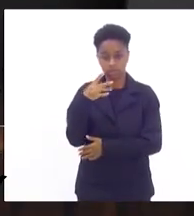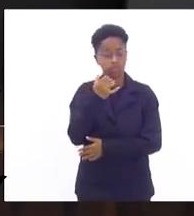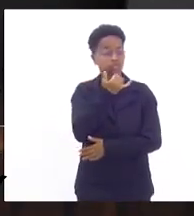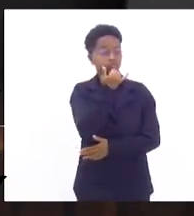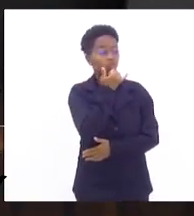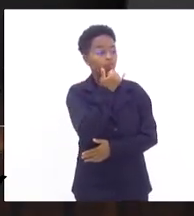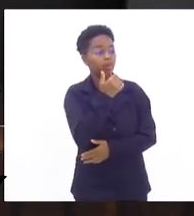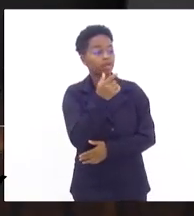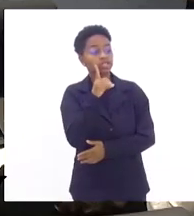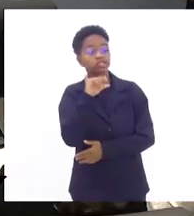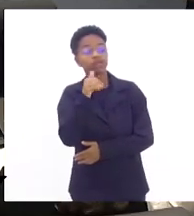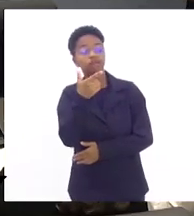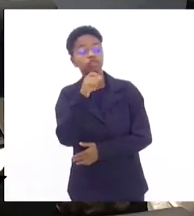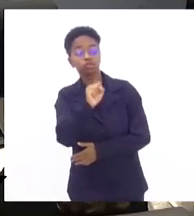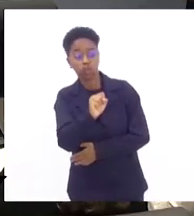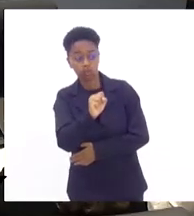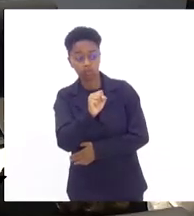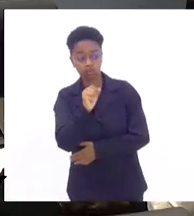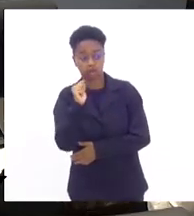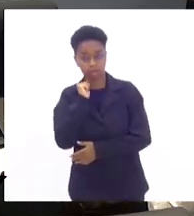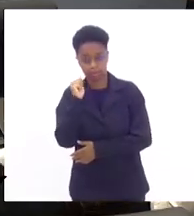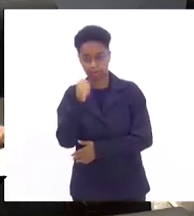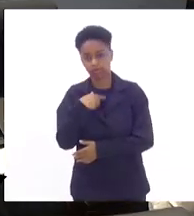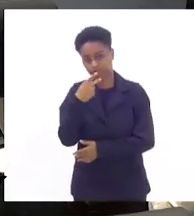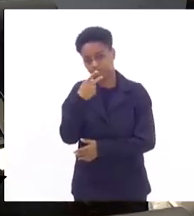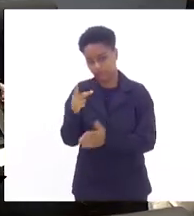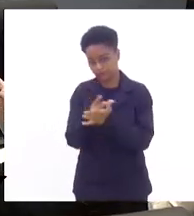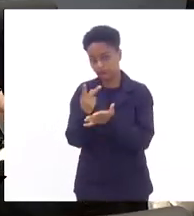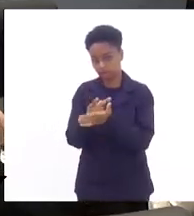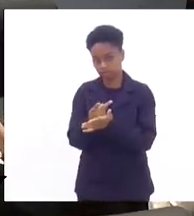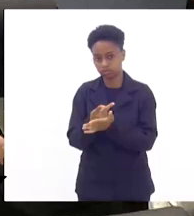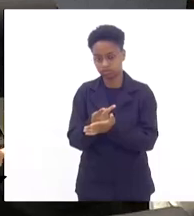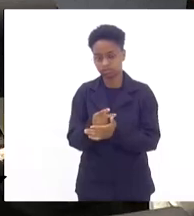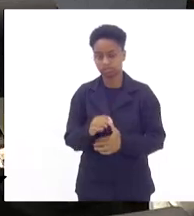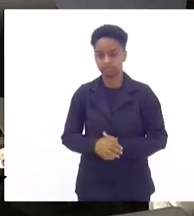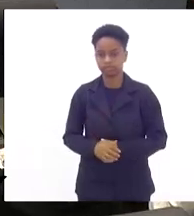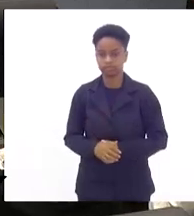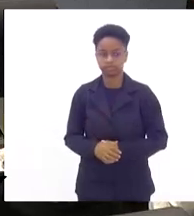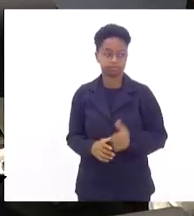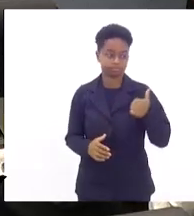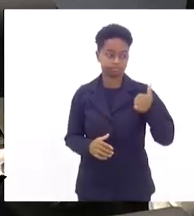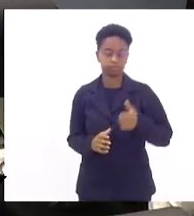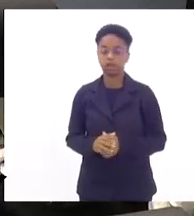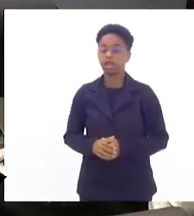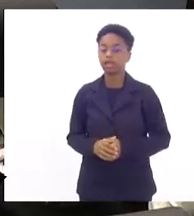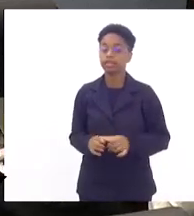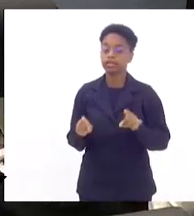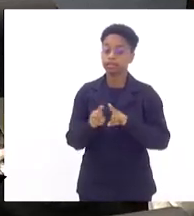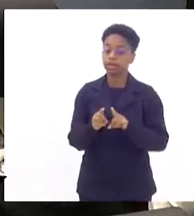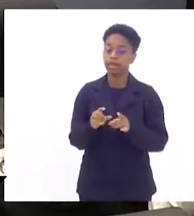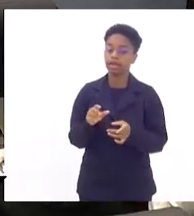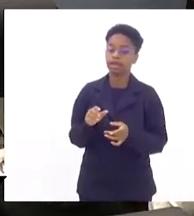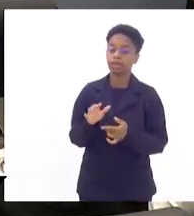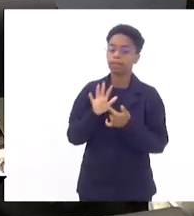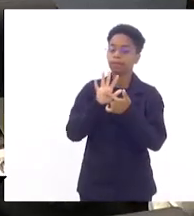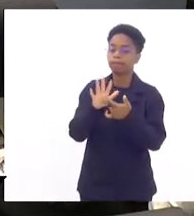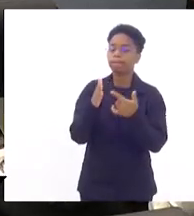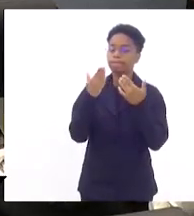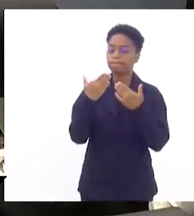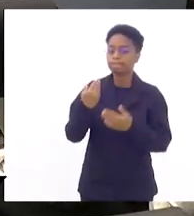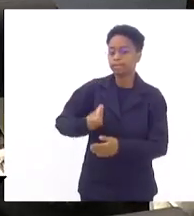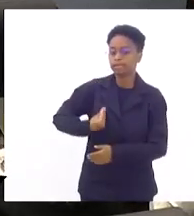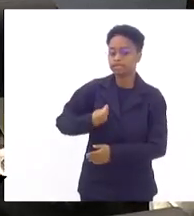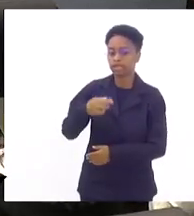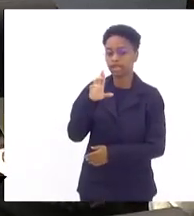aqui, 28 de abril, deputado, a reunião no município de Cantagalo. Tá bom. Registrar a presença aqui do nosso amigo, deputado